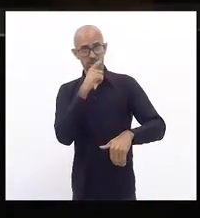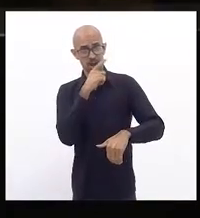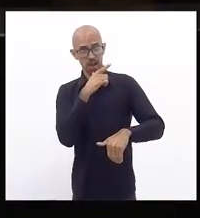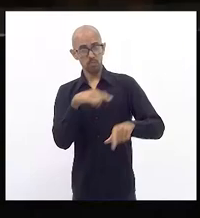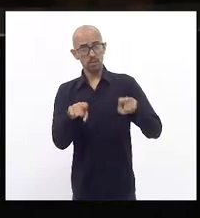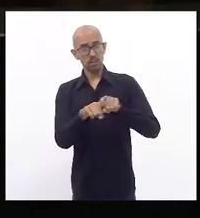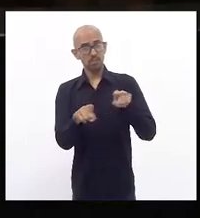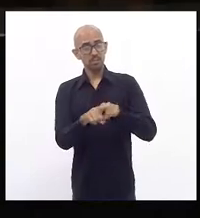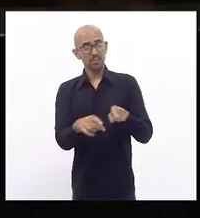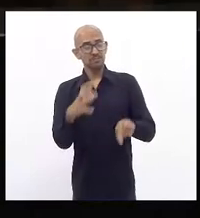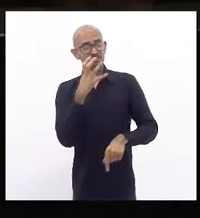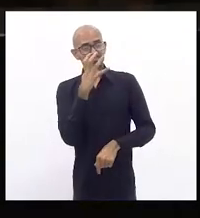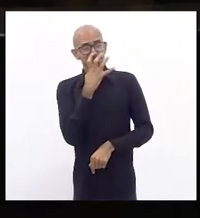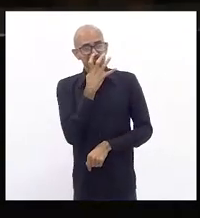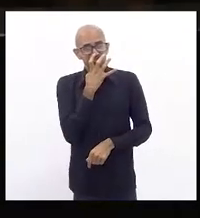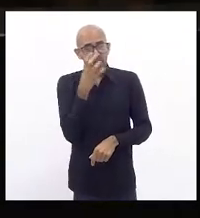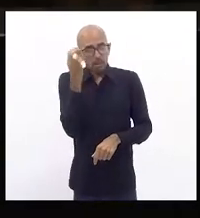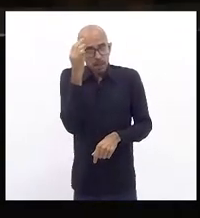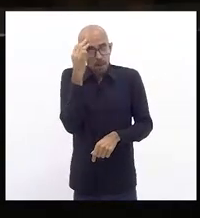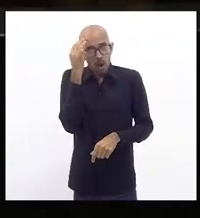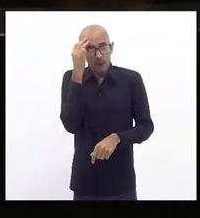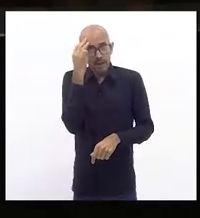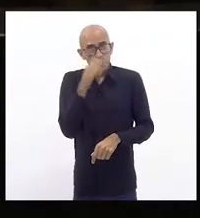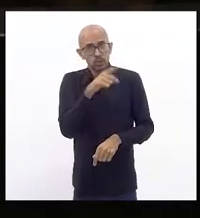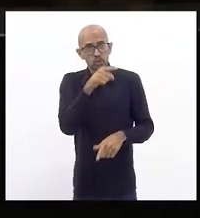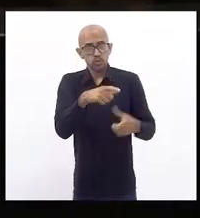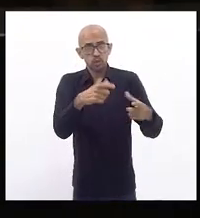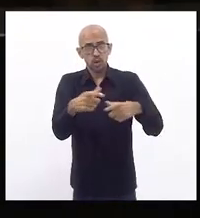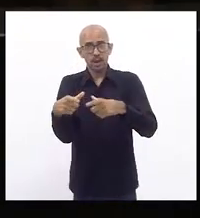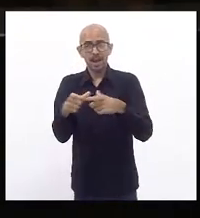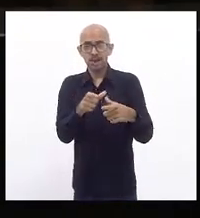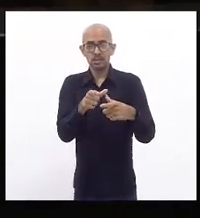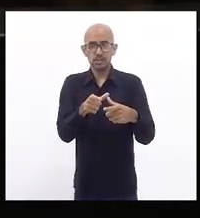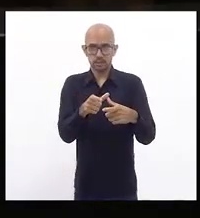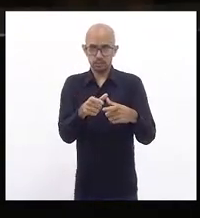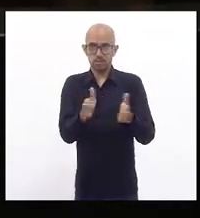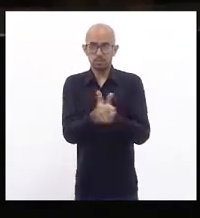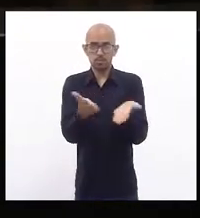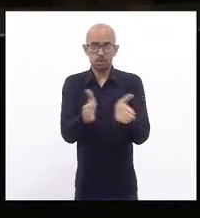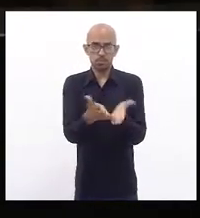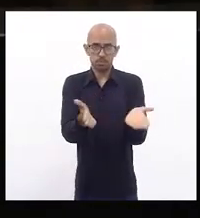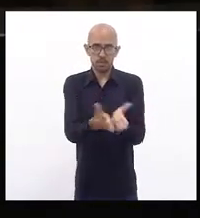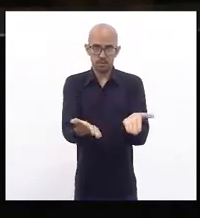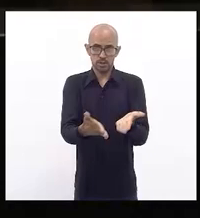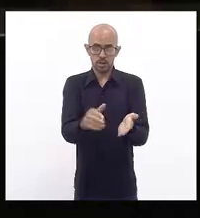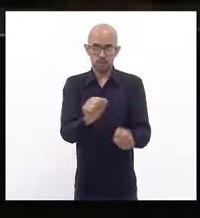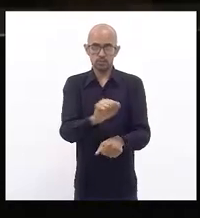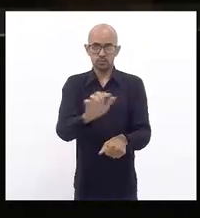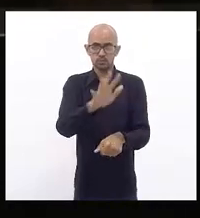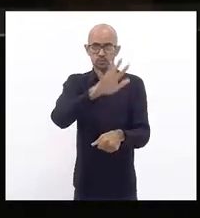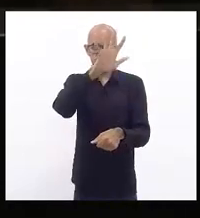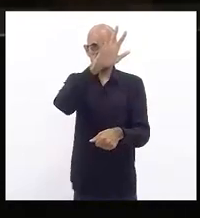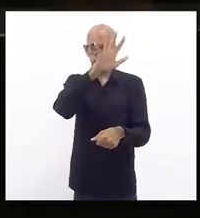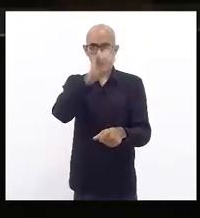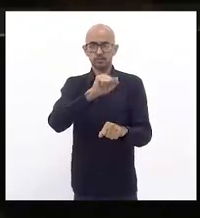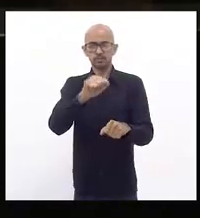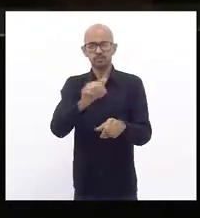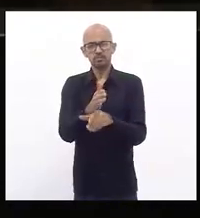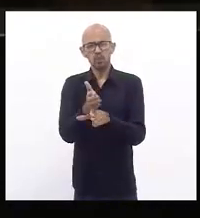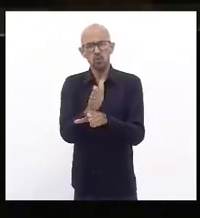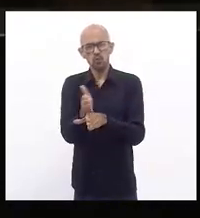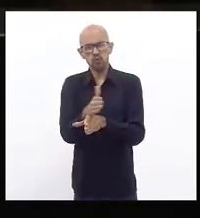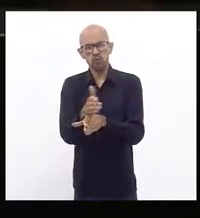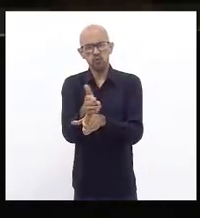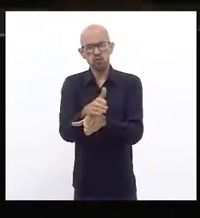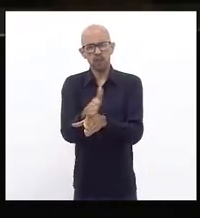da SEDAI em relação aos espaços de pobreza, aos territórios mais